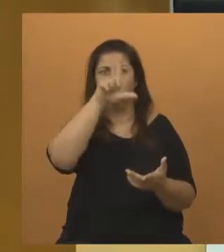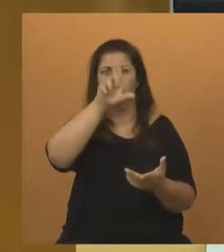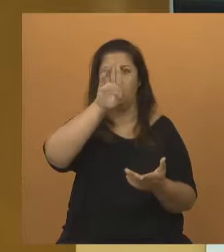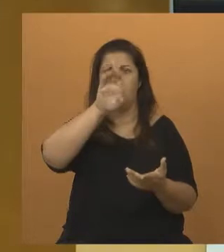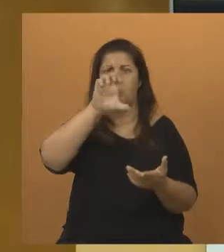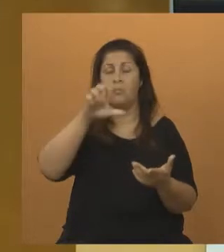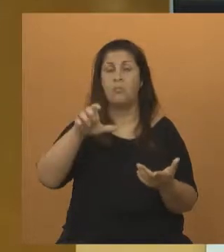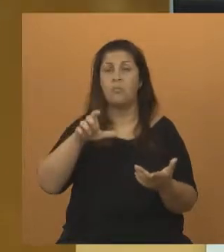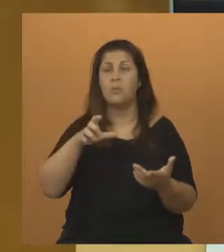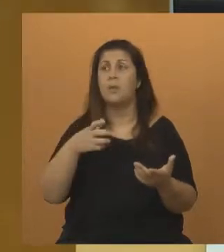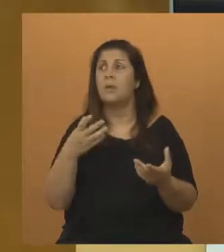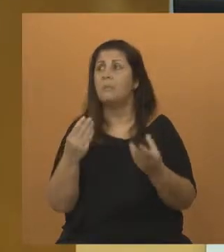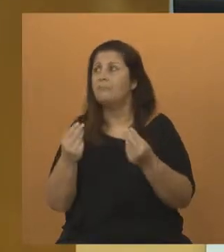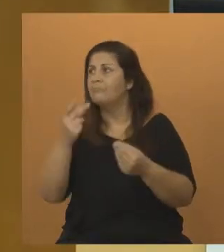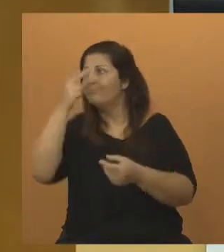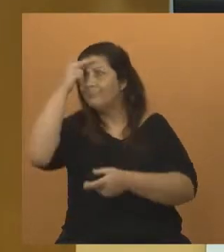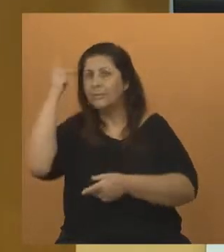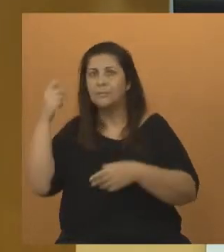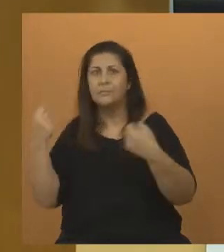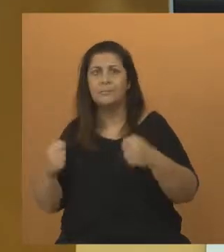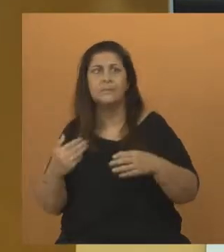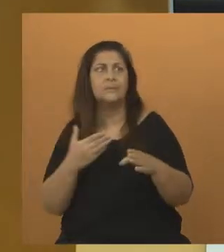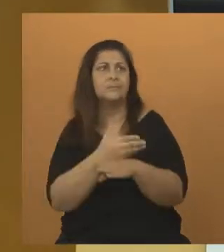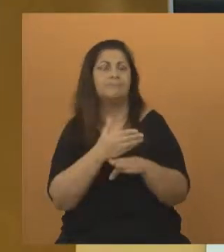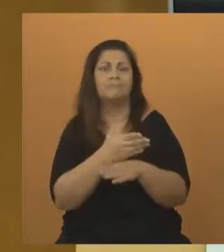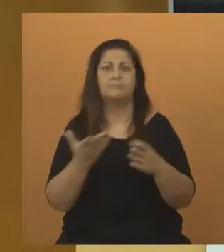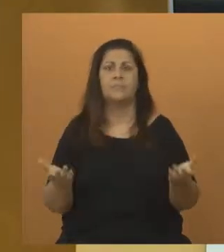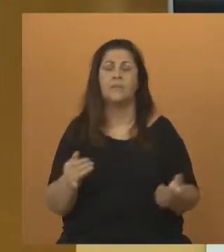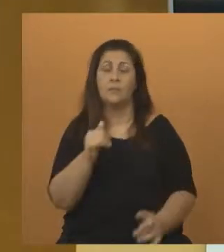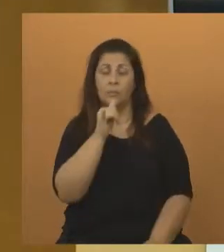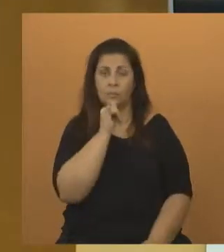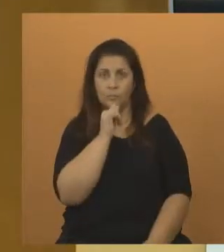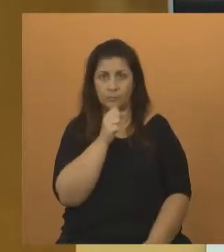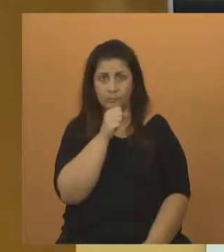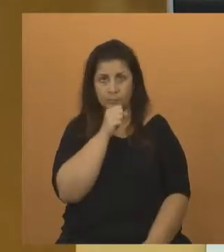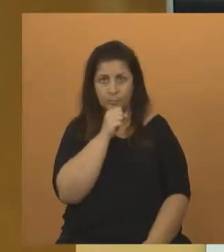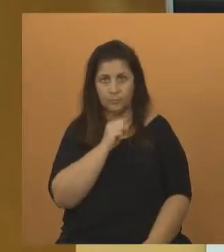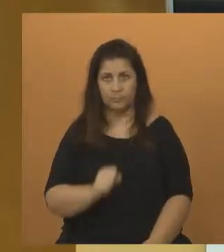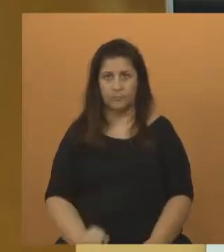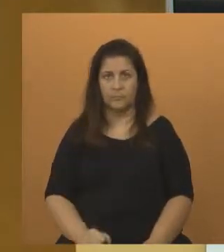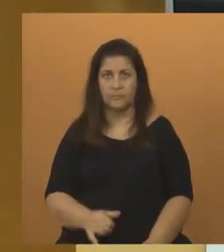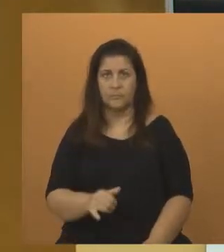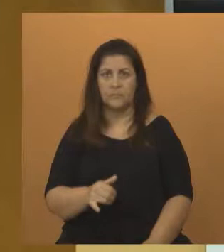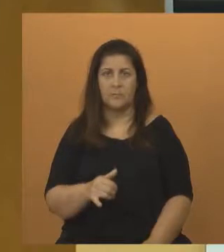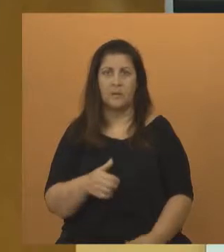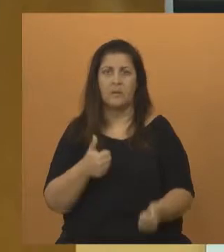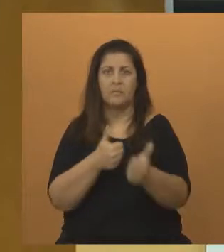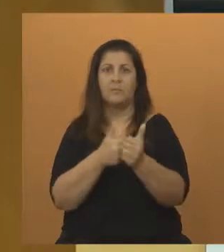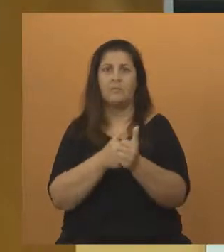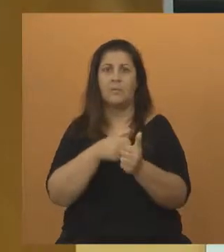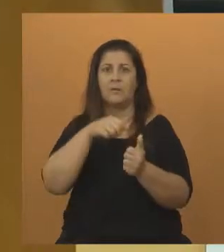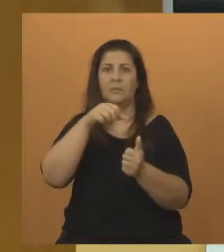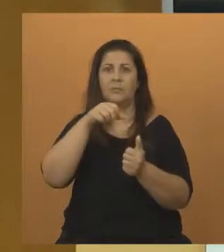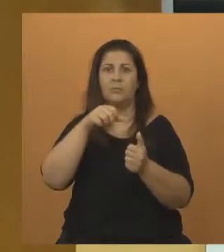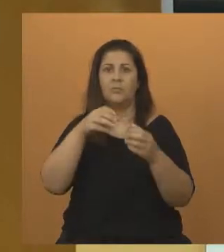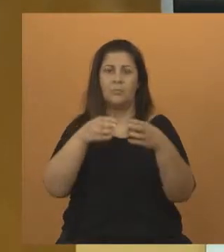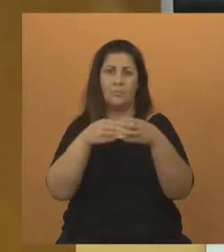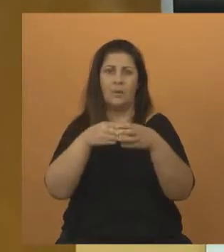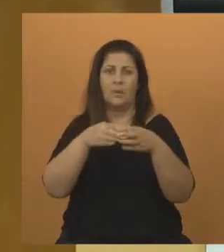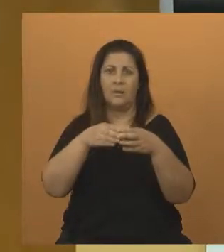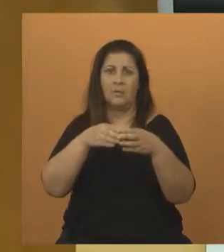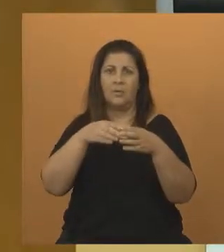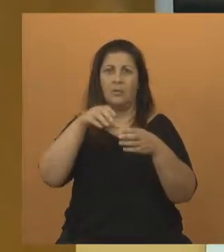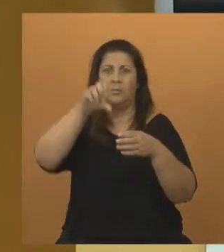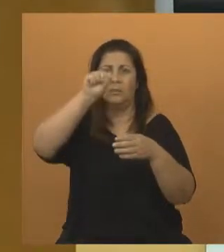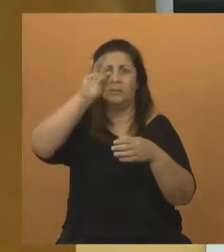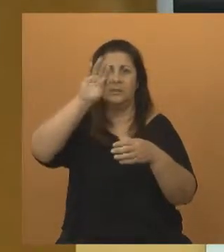ter uma demanda da sociedade. Por exemplo, os idosos na região do Santa Maria não têm equipamento